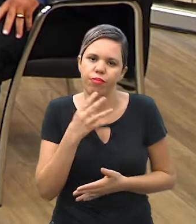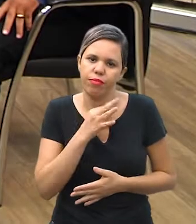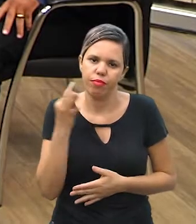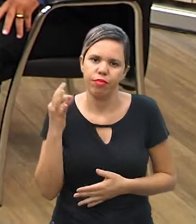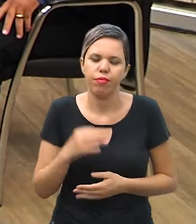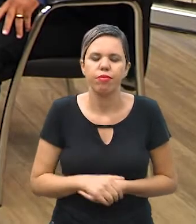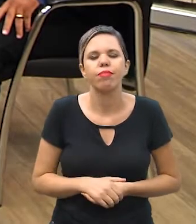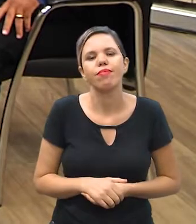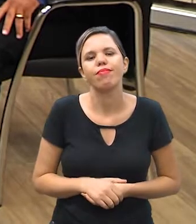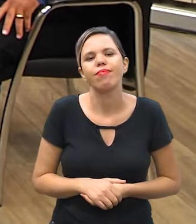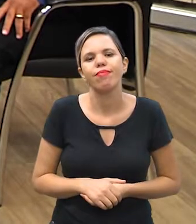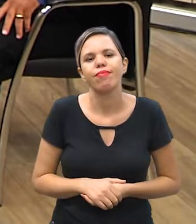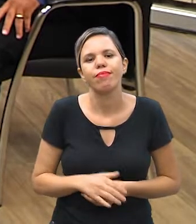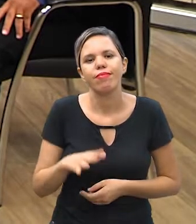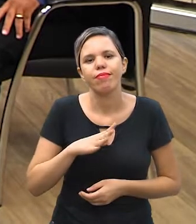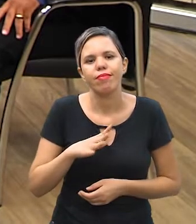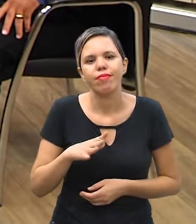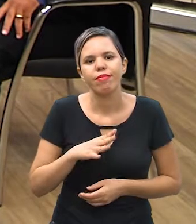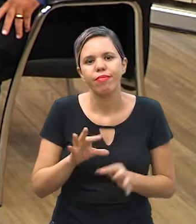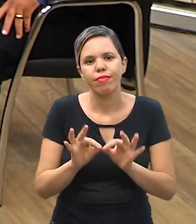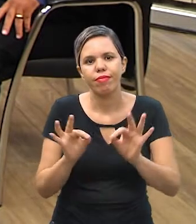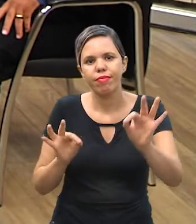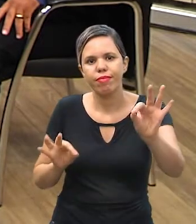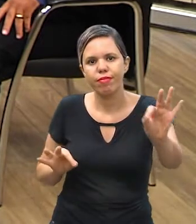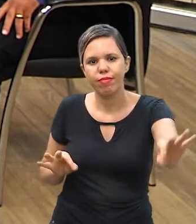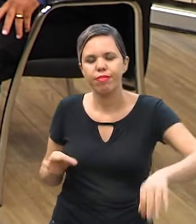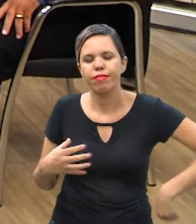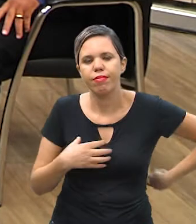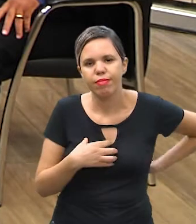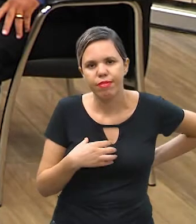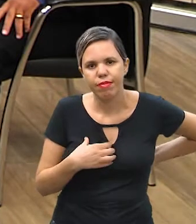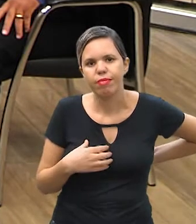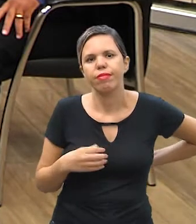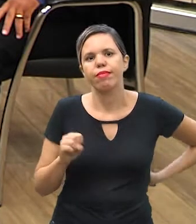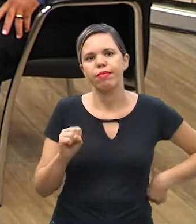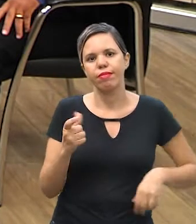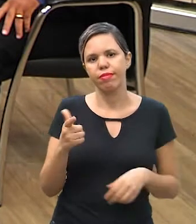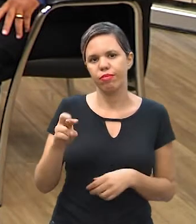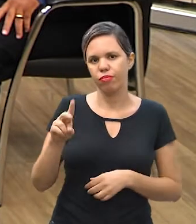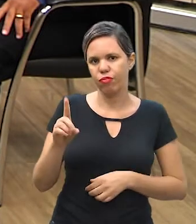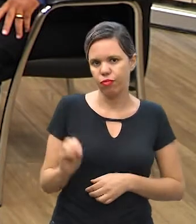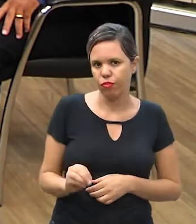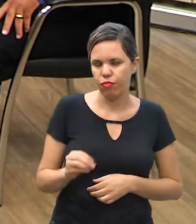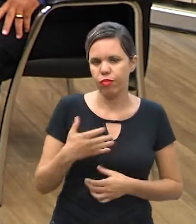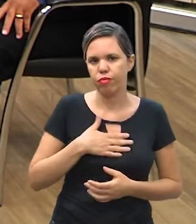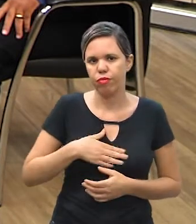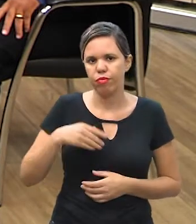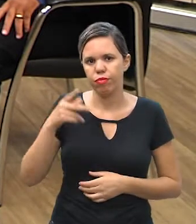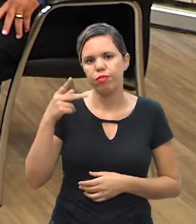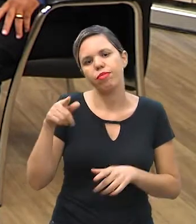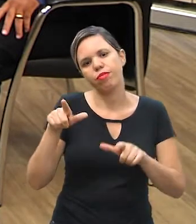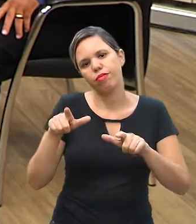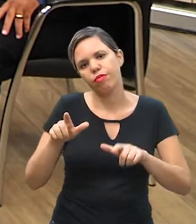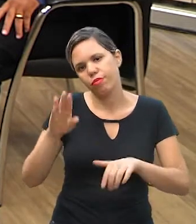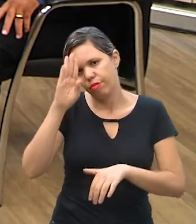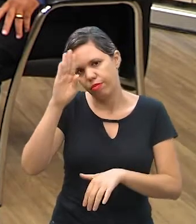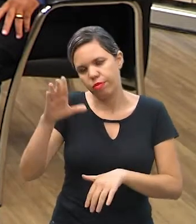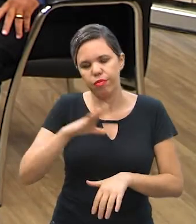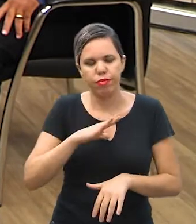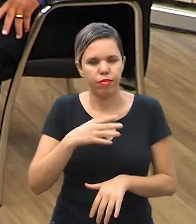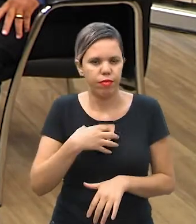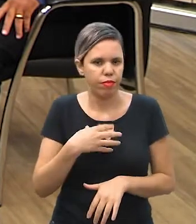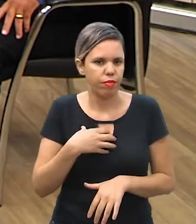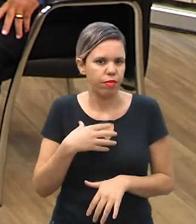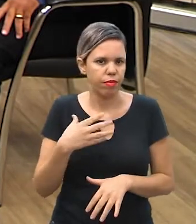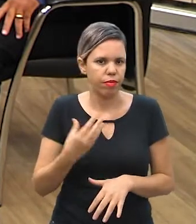boa. E é uma cidade que fica muito longe de Salvador, você gostaria de ir para a capital? Como é que era a infância criança ou o